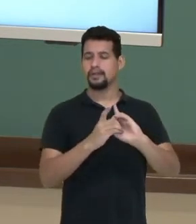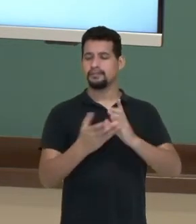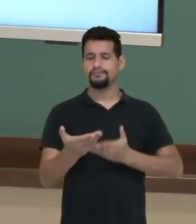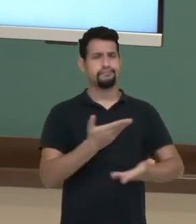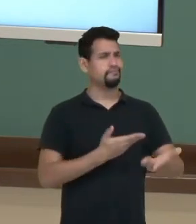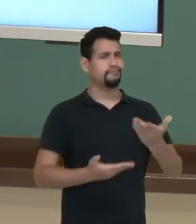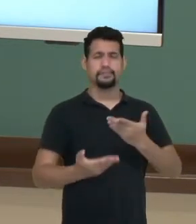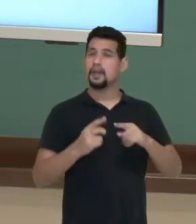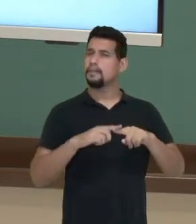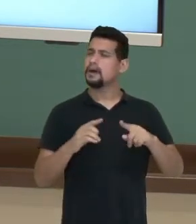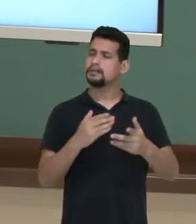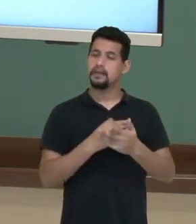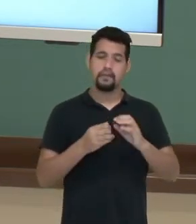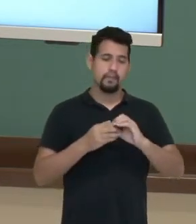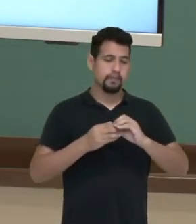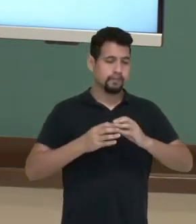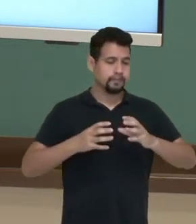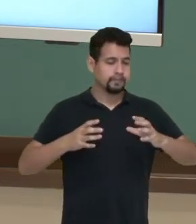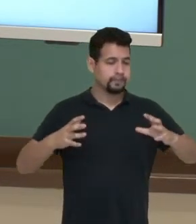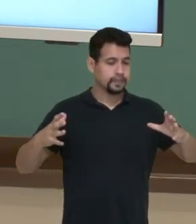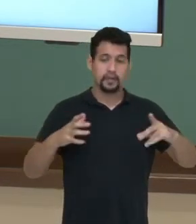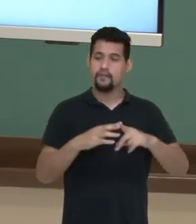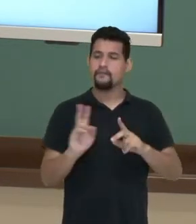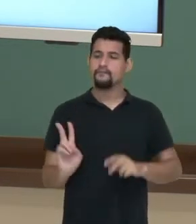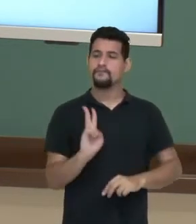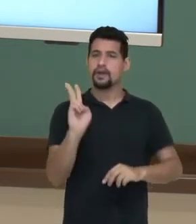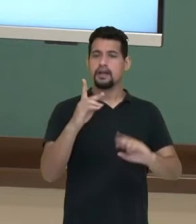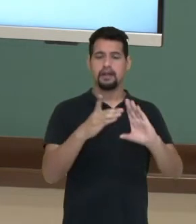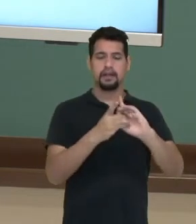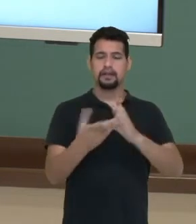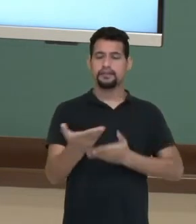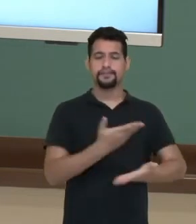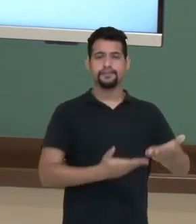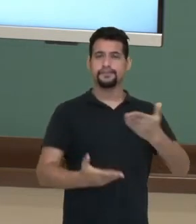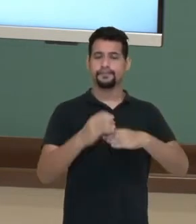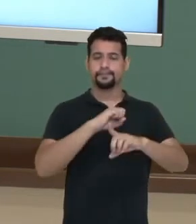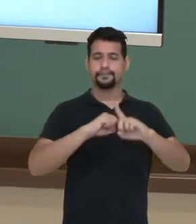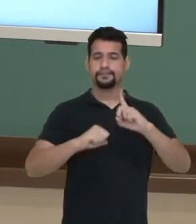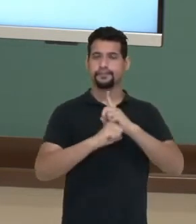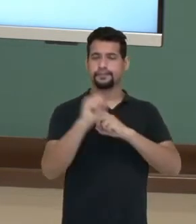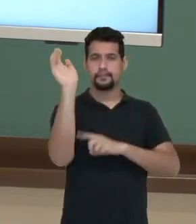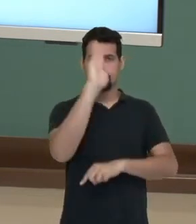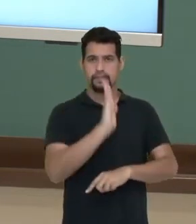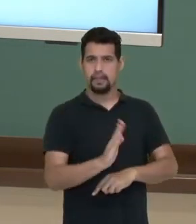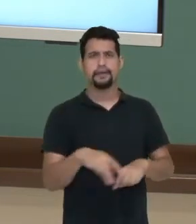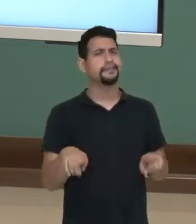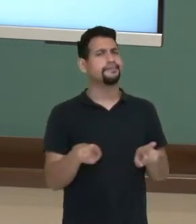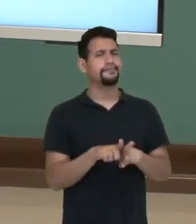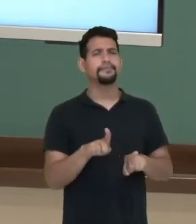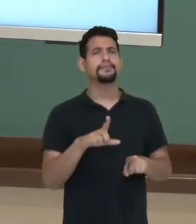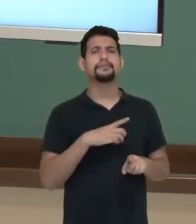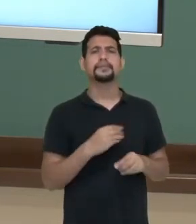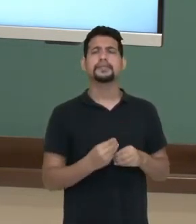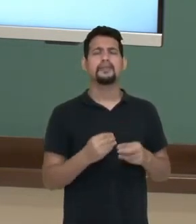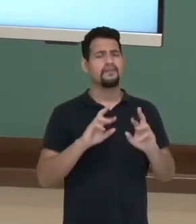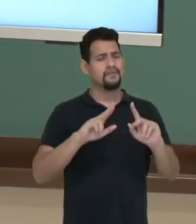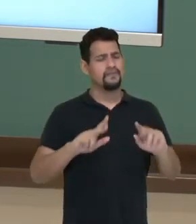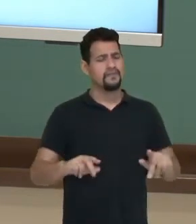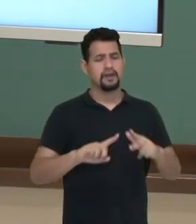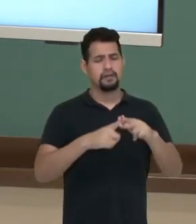assim expandiu mais os valores democráticos na sociedade brasileira. Também foi, portanto, o combate de diversas